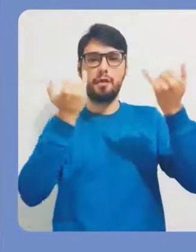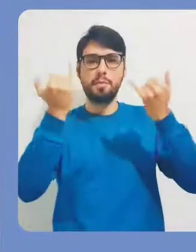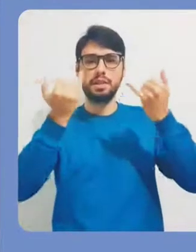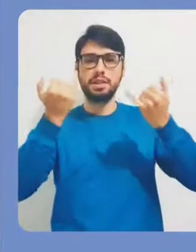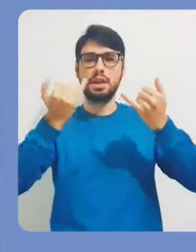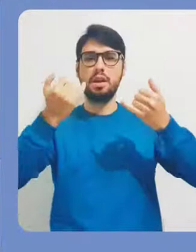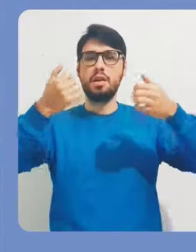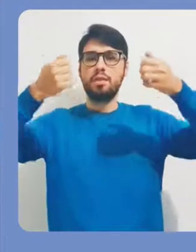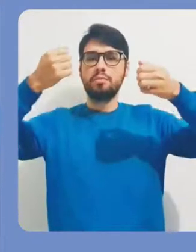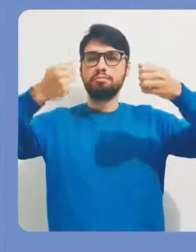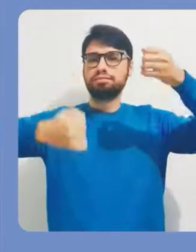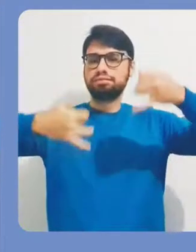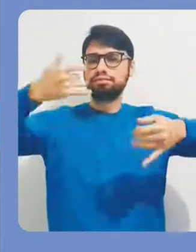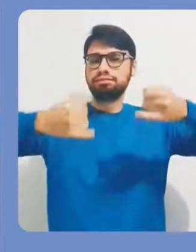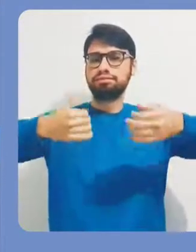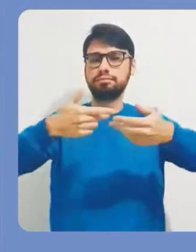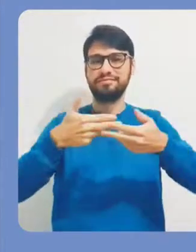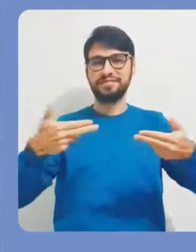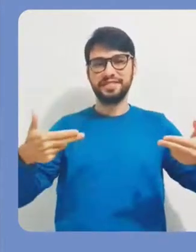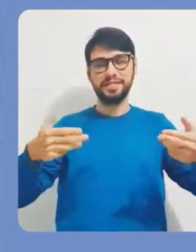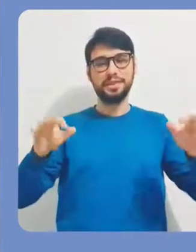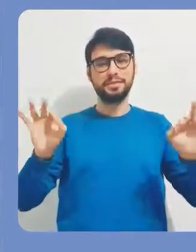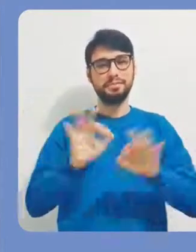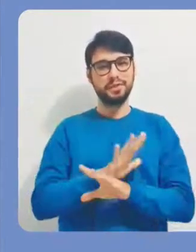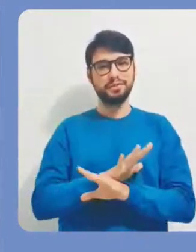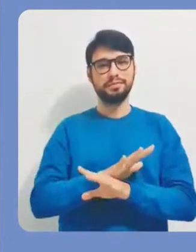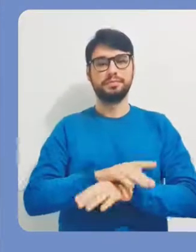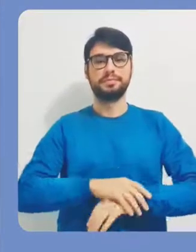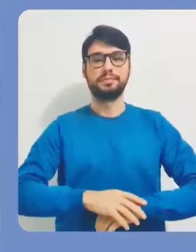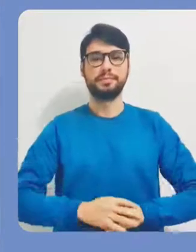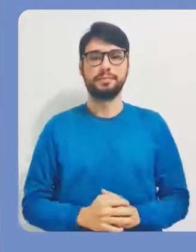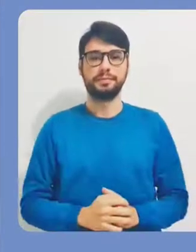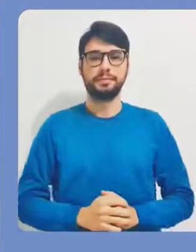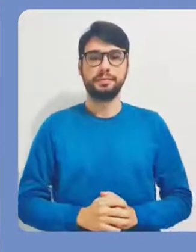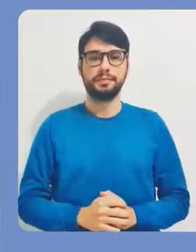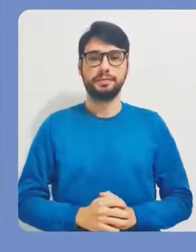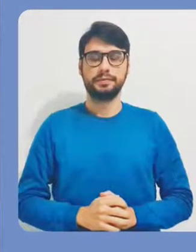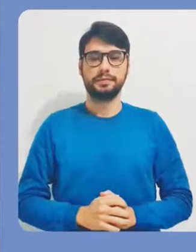então todas aquelas informações que eu forneci no ambiente de edição.